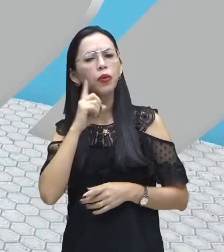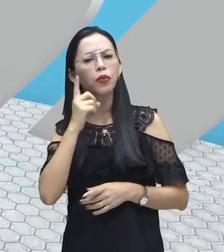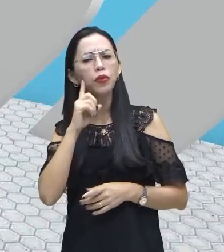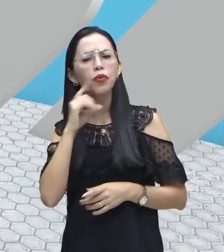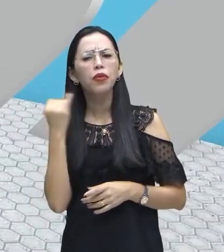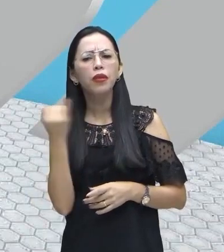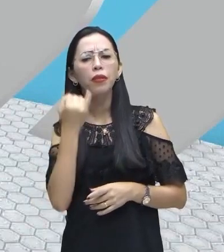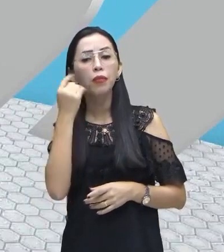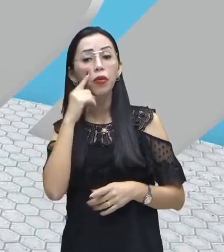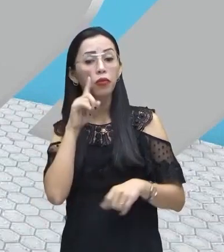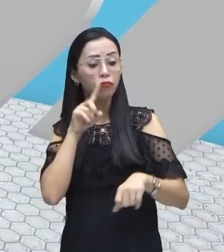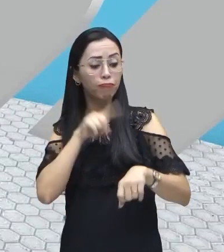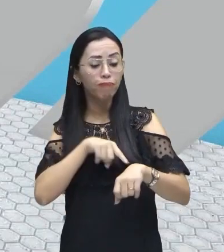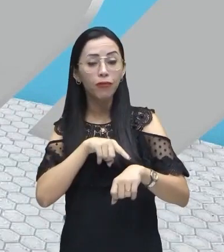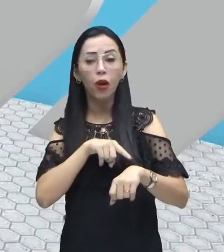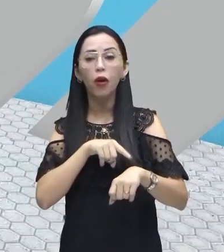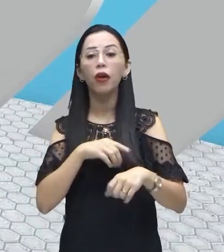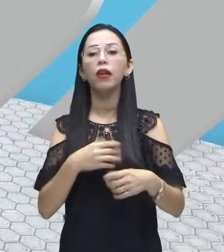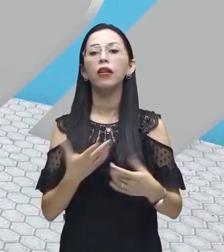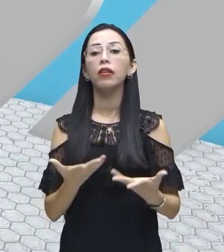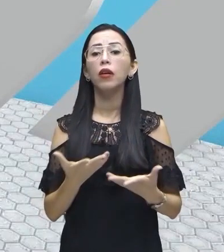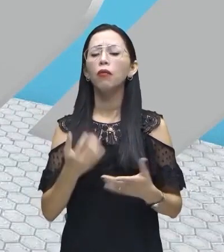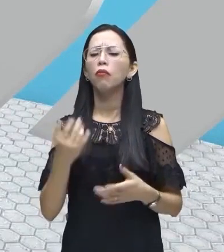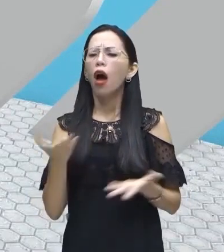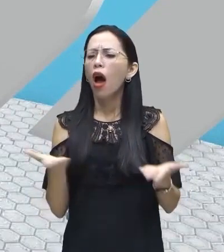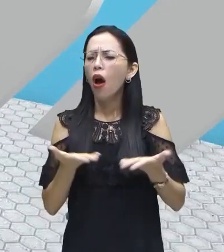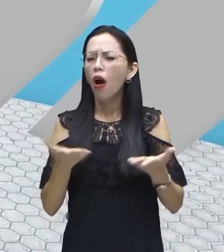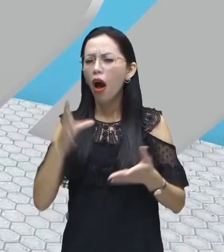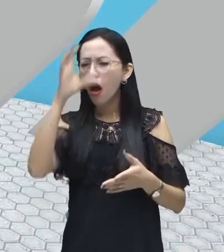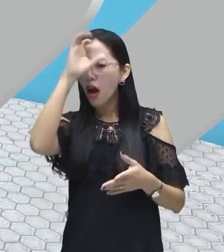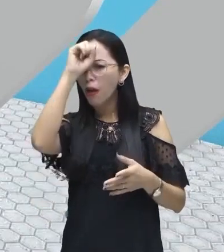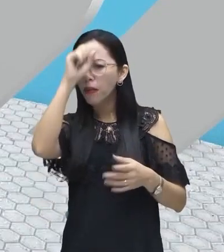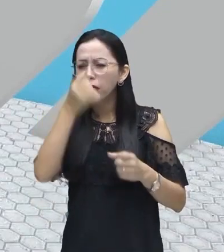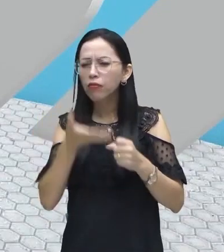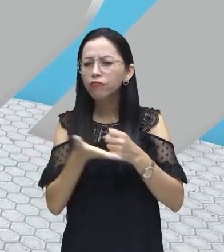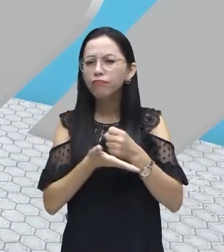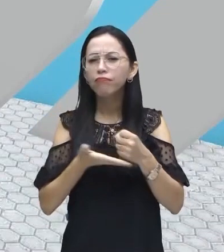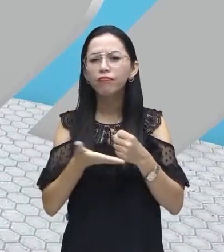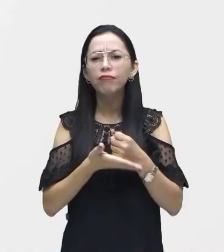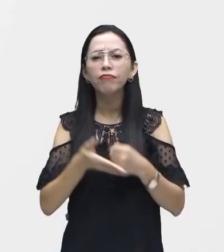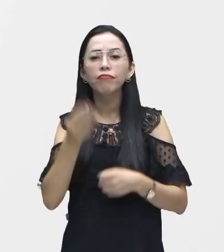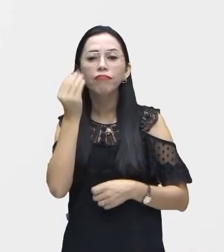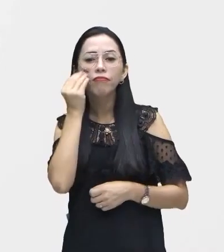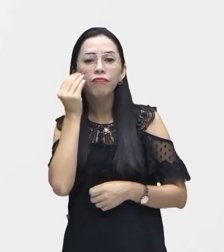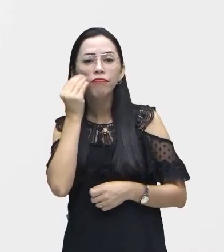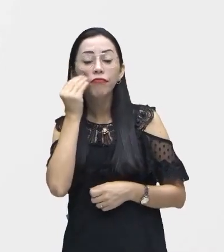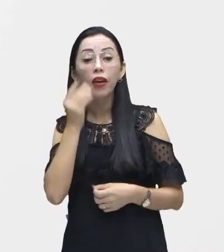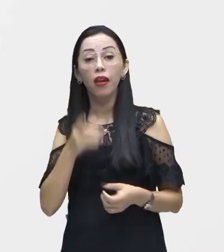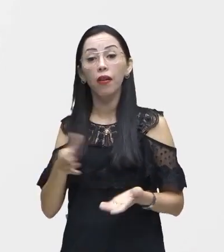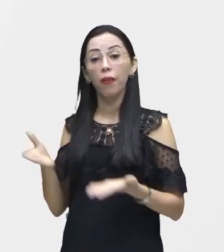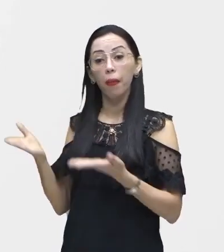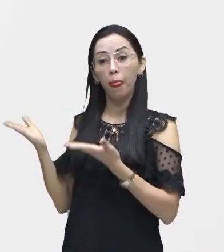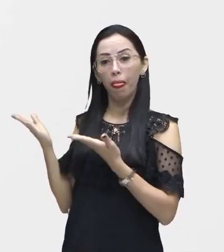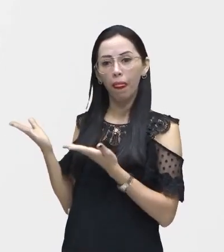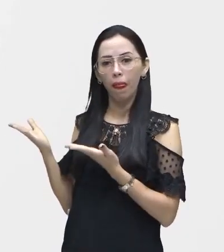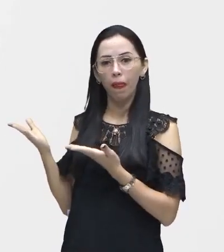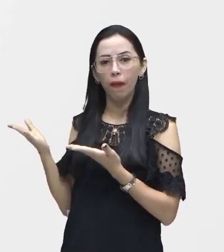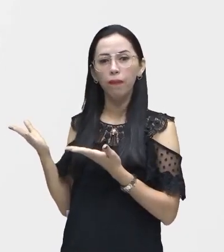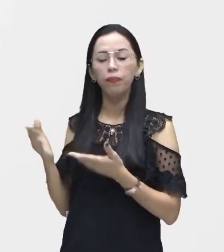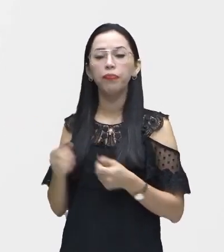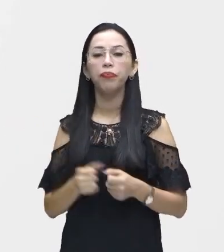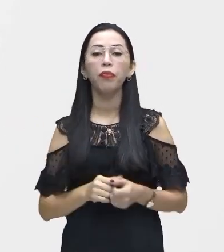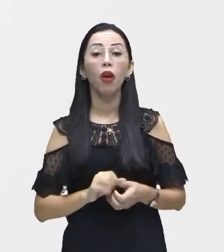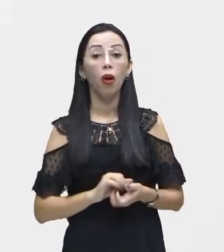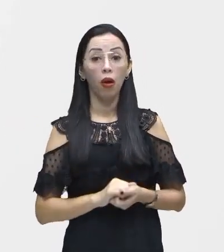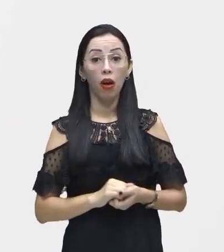é o básico? Aprender a fazer conversões entre unidades de tempo. De olho na tela. Bom, vamos começar